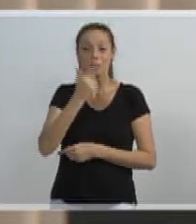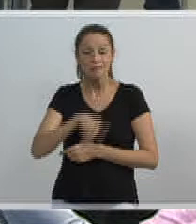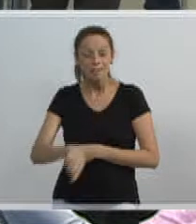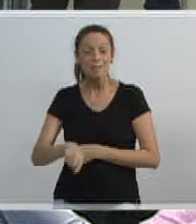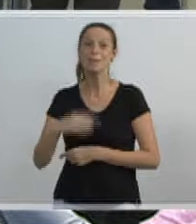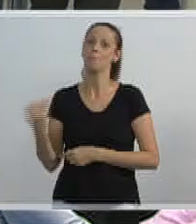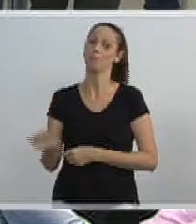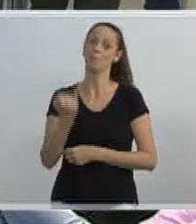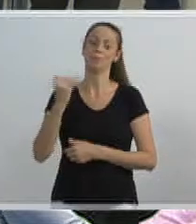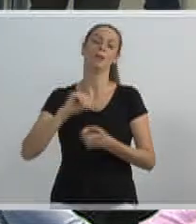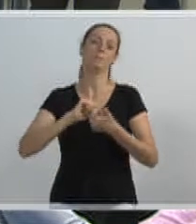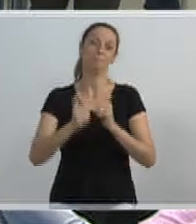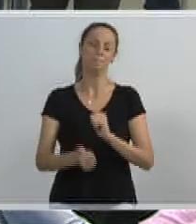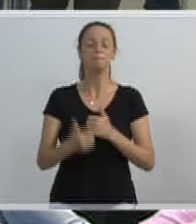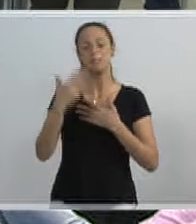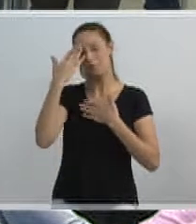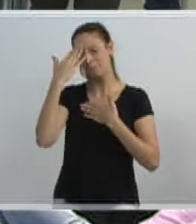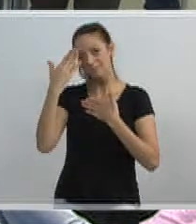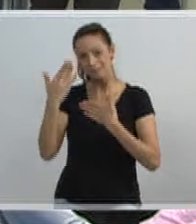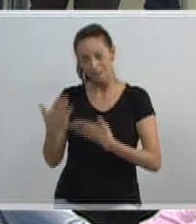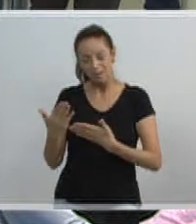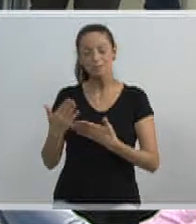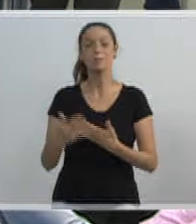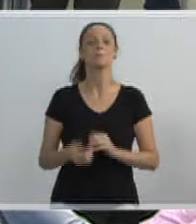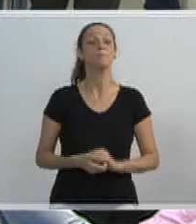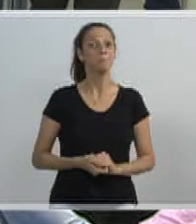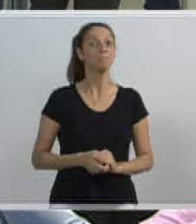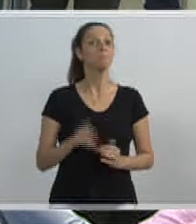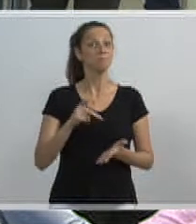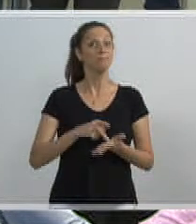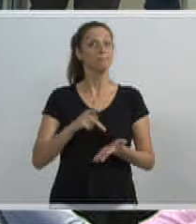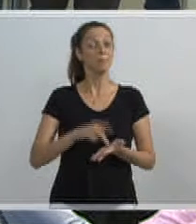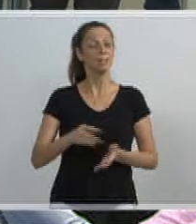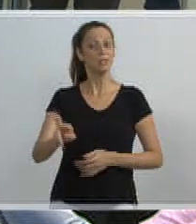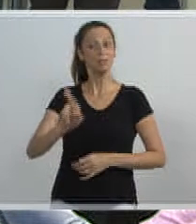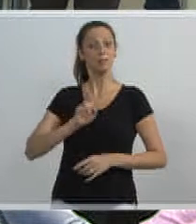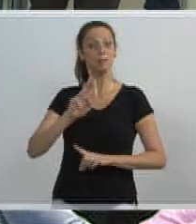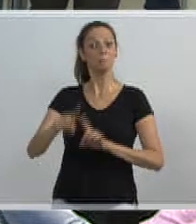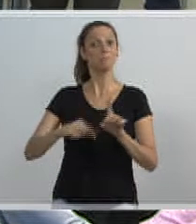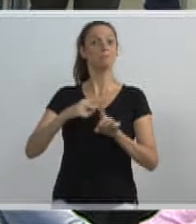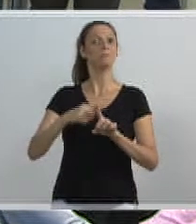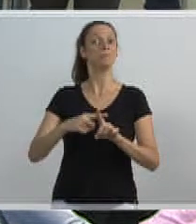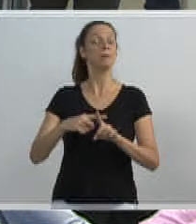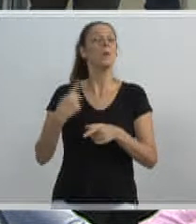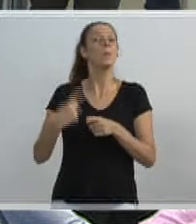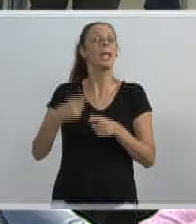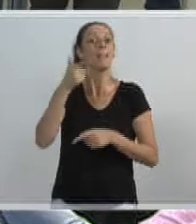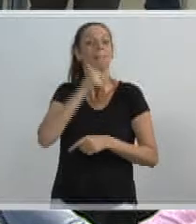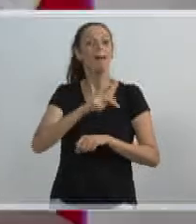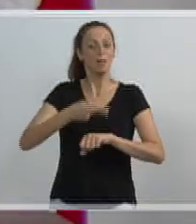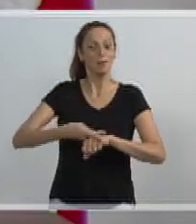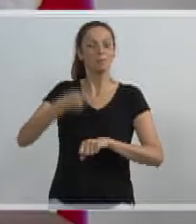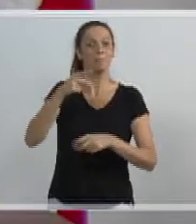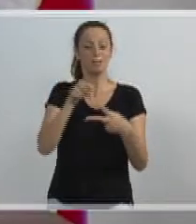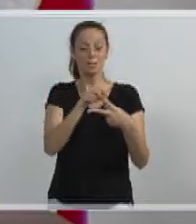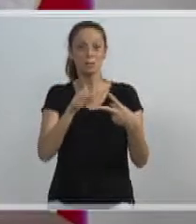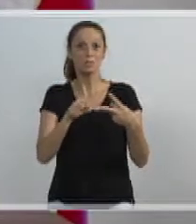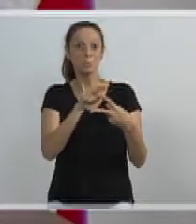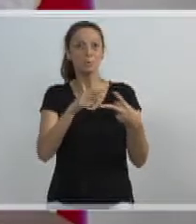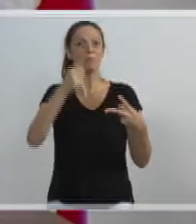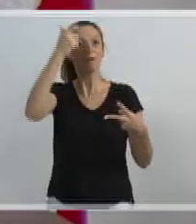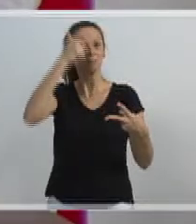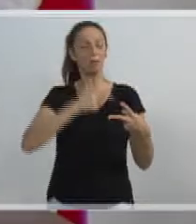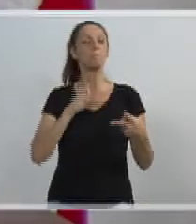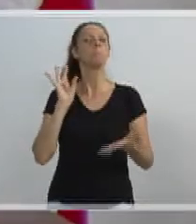Obrigado. Muito obrigado. E você vê que o resultado do trabalho acabou no troféu Guga Kirten para aquelas duas pessoas que realmente